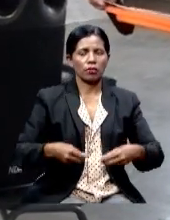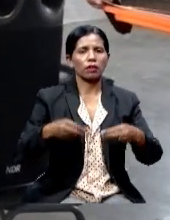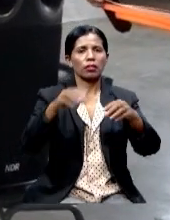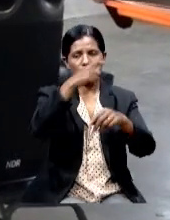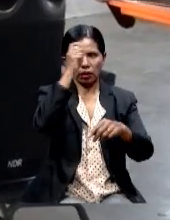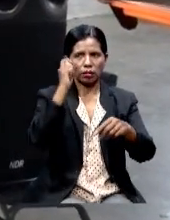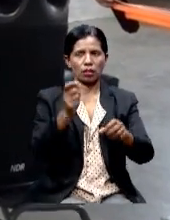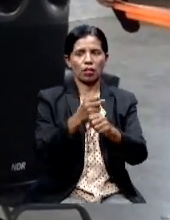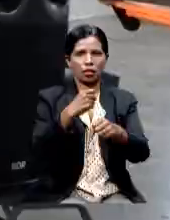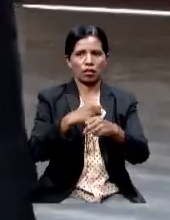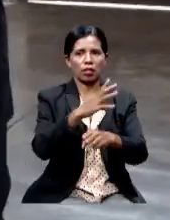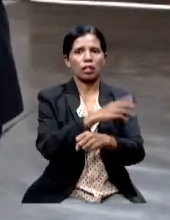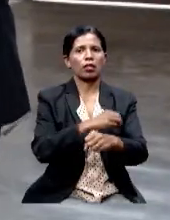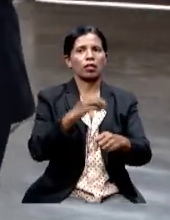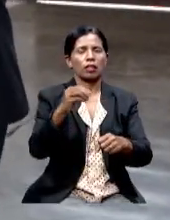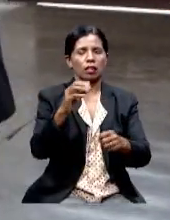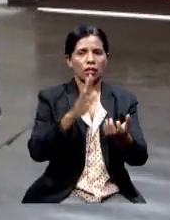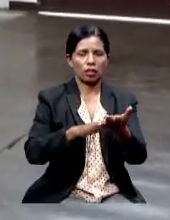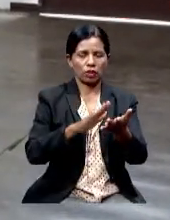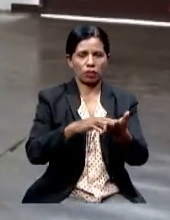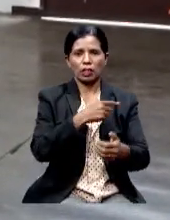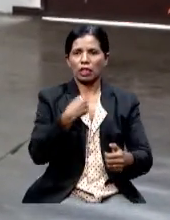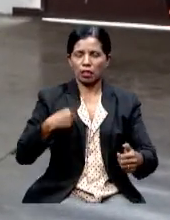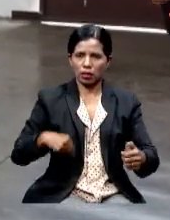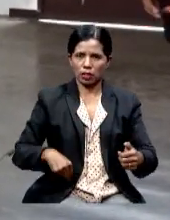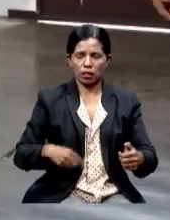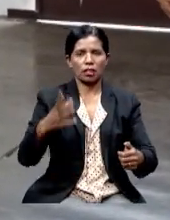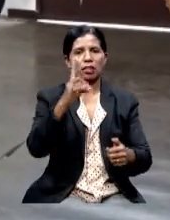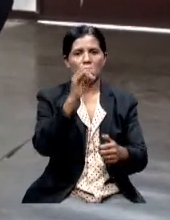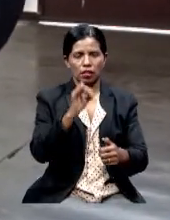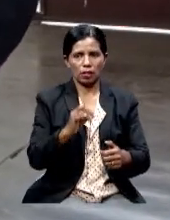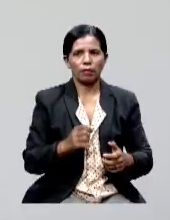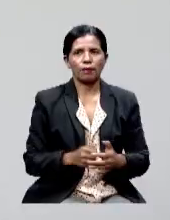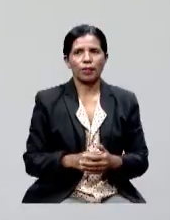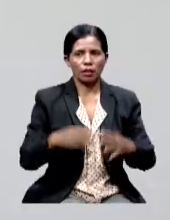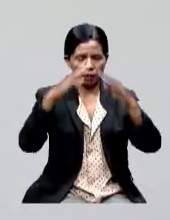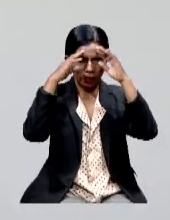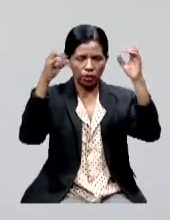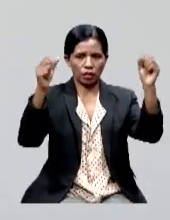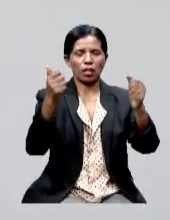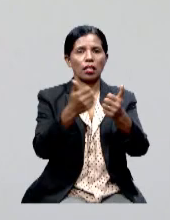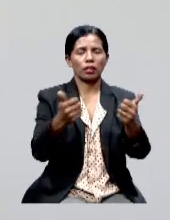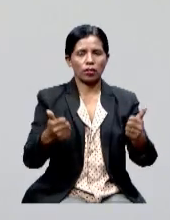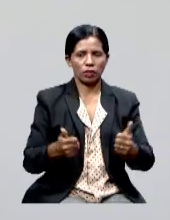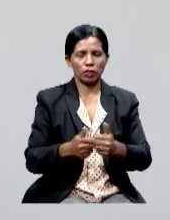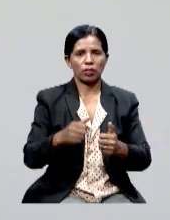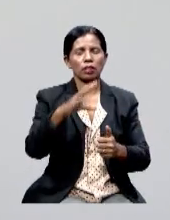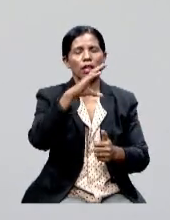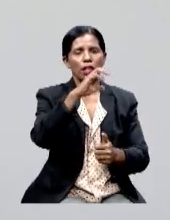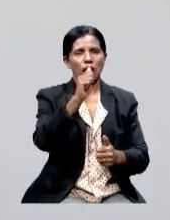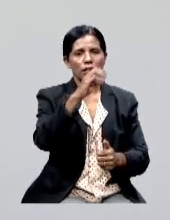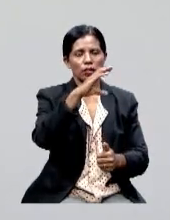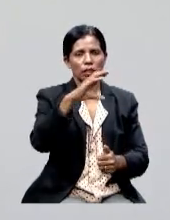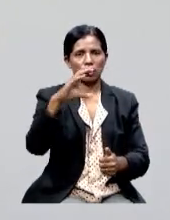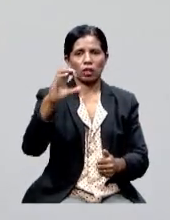graduação ne realiza ia salão ex-escola China Bairro Formosa Dili. Presidente da Associação Comercial Comunidade